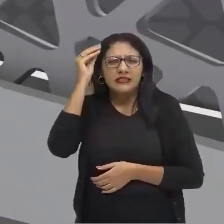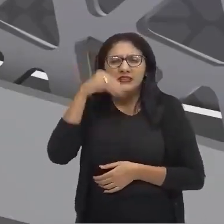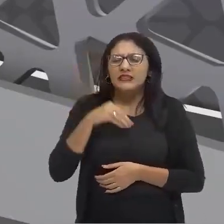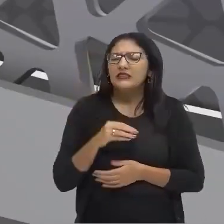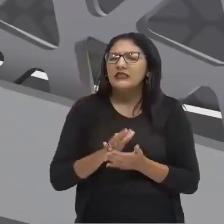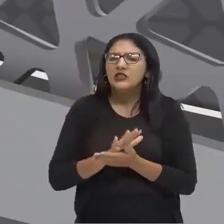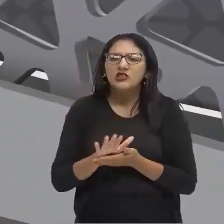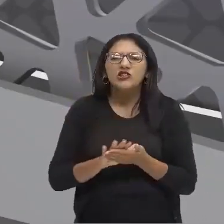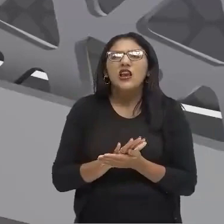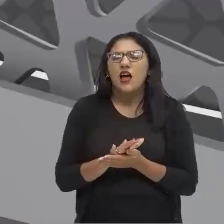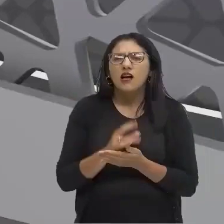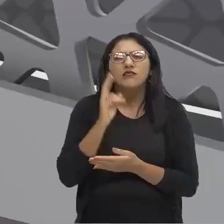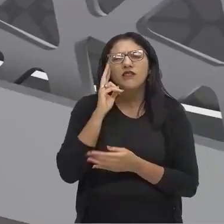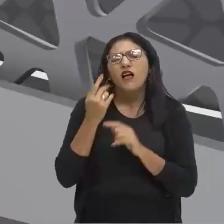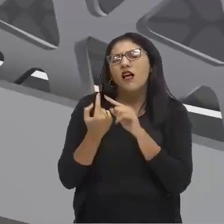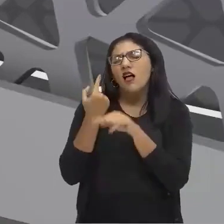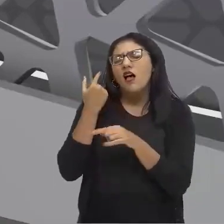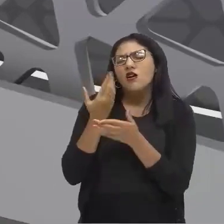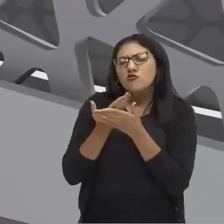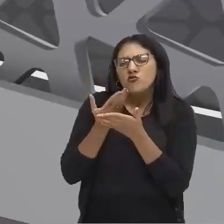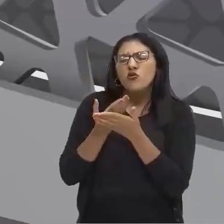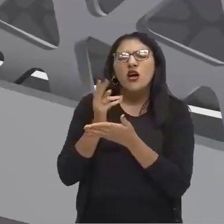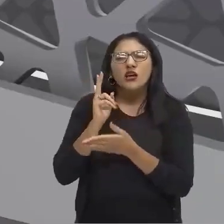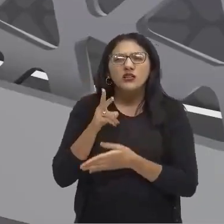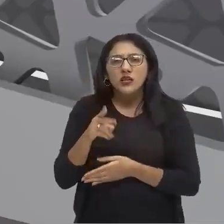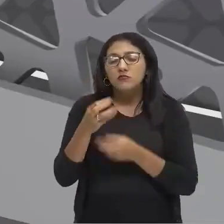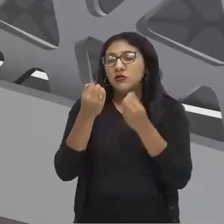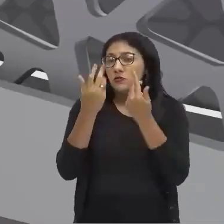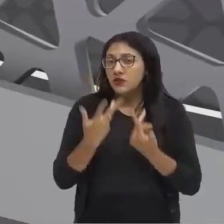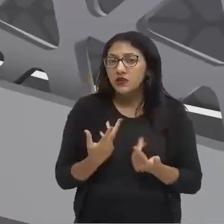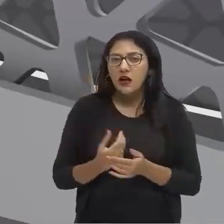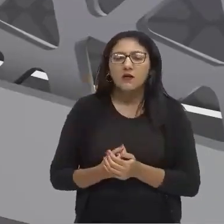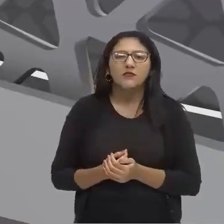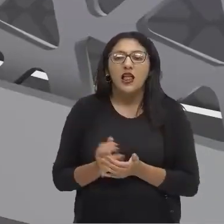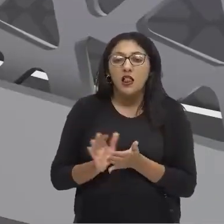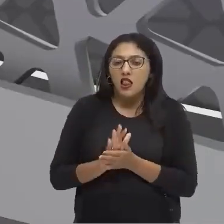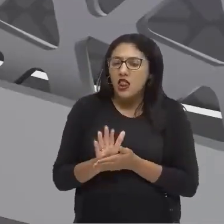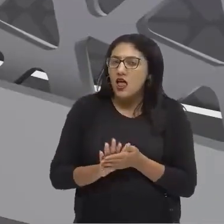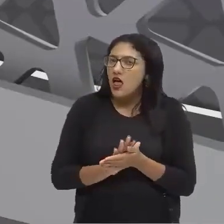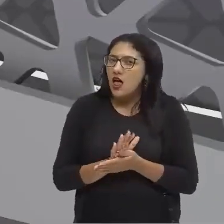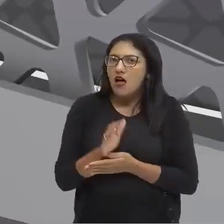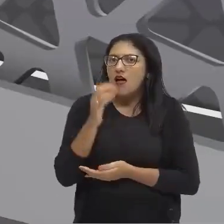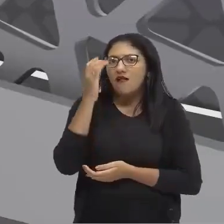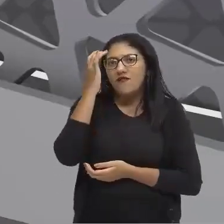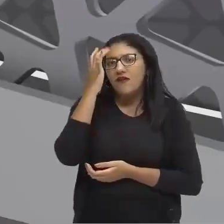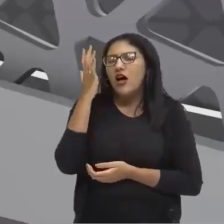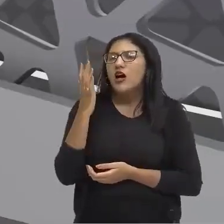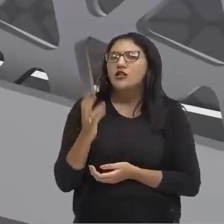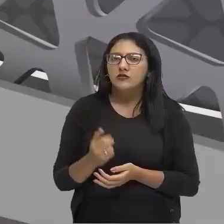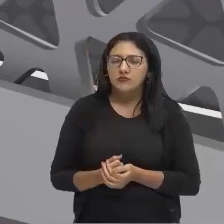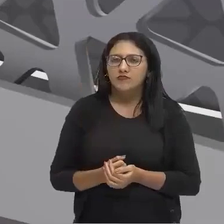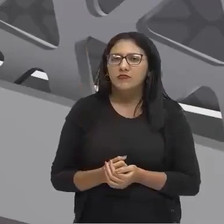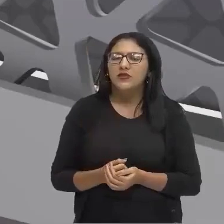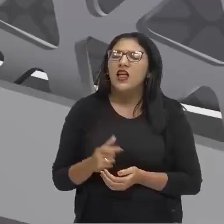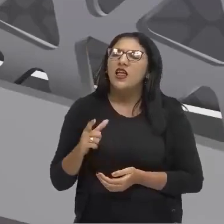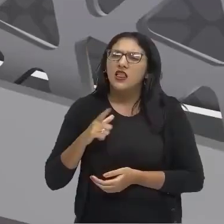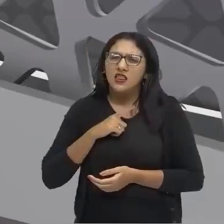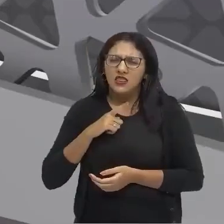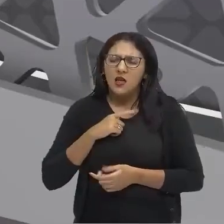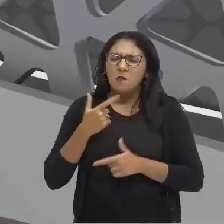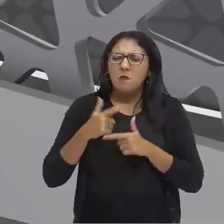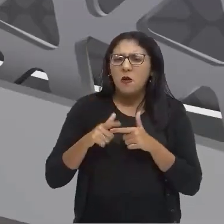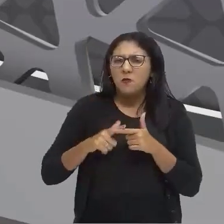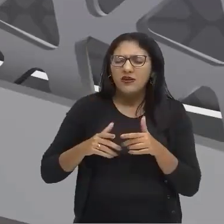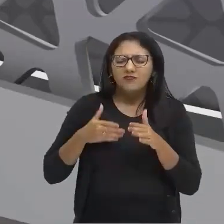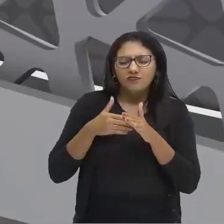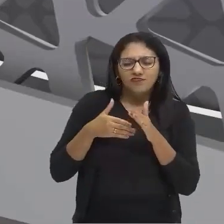falando desde o começo das nossas aulas, que nada é fácil, nada. Sempre nós vamos encontrar obstáculo,